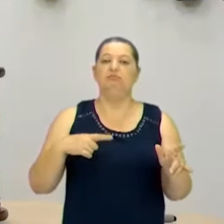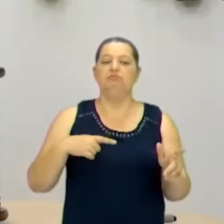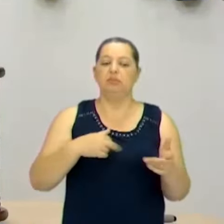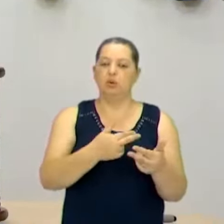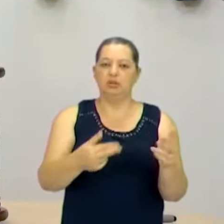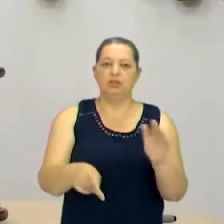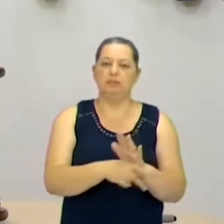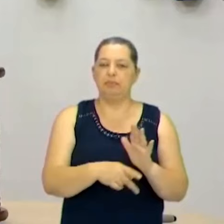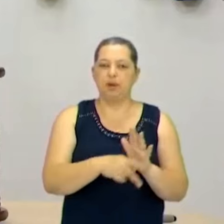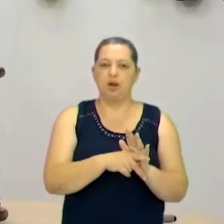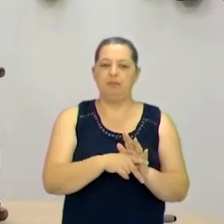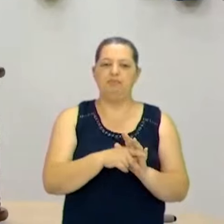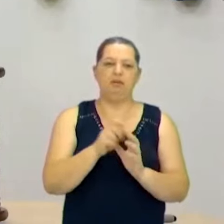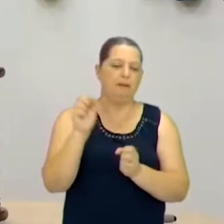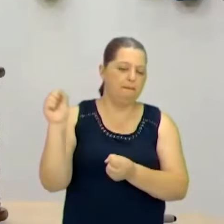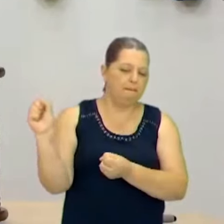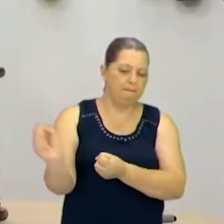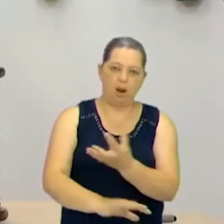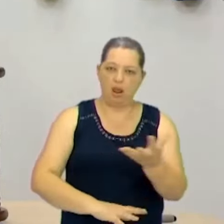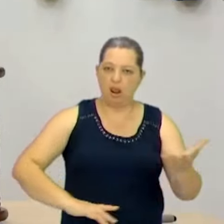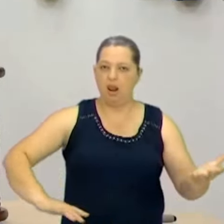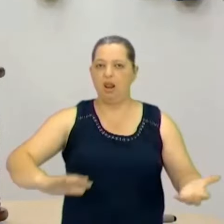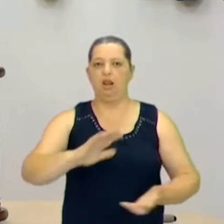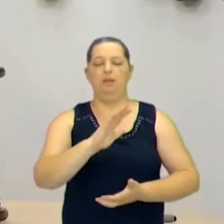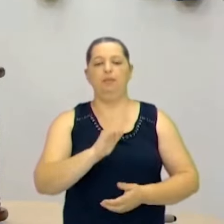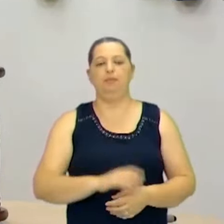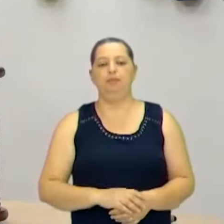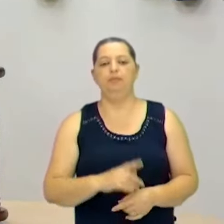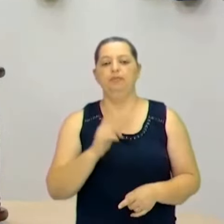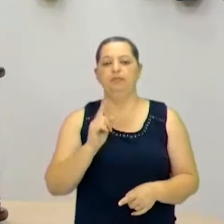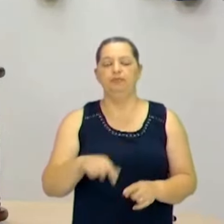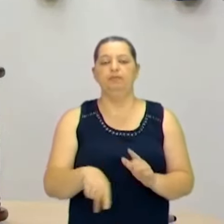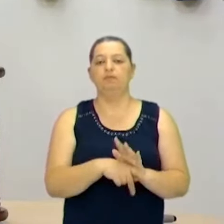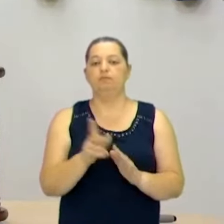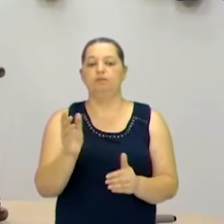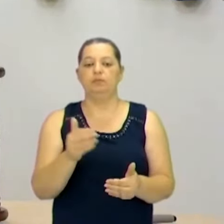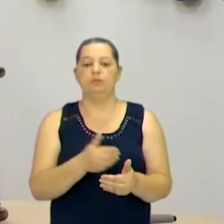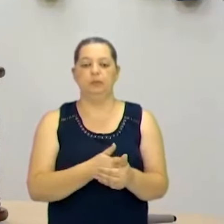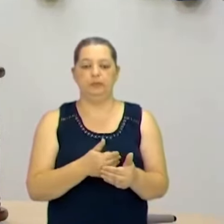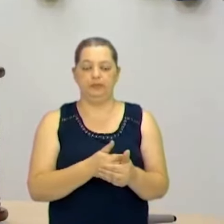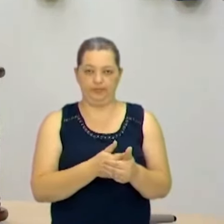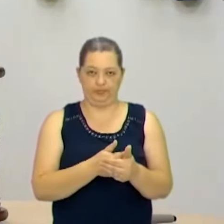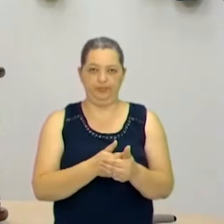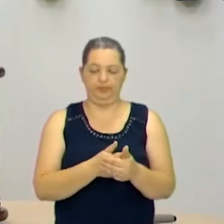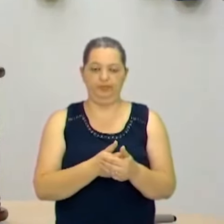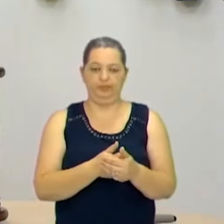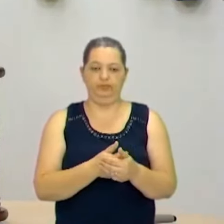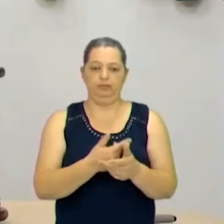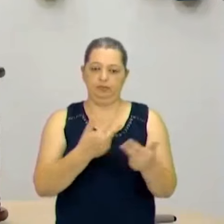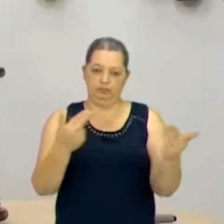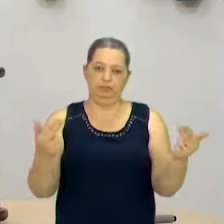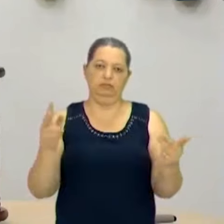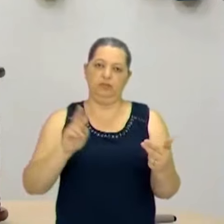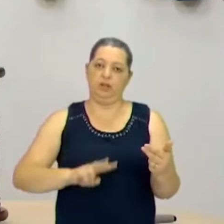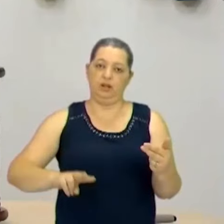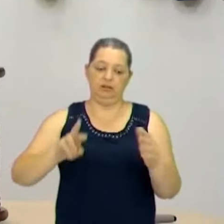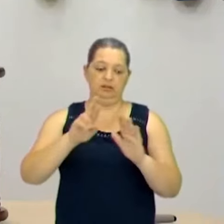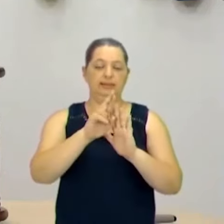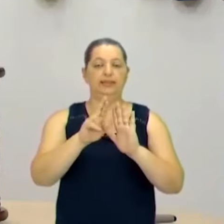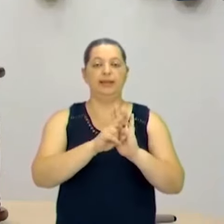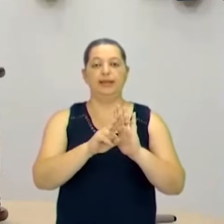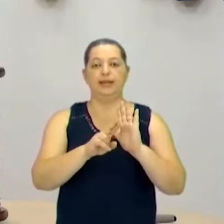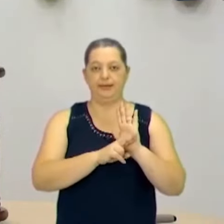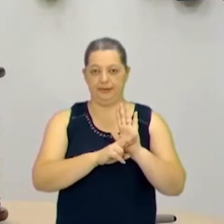radicais. E esse pensamento fundamentalista, ele é a obediência irrestrita a determinados valores e